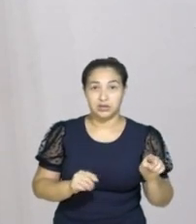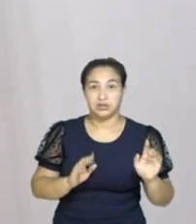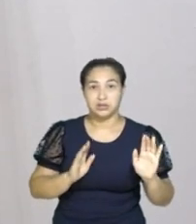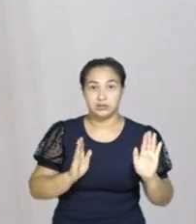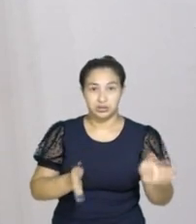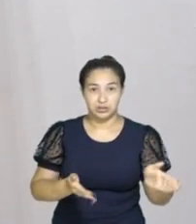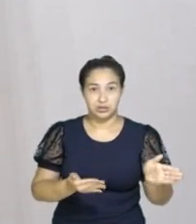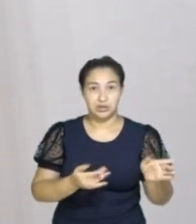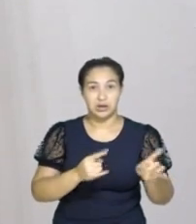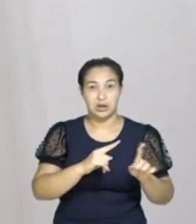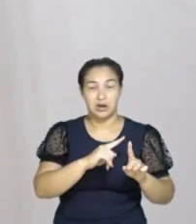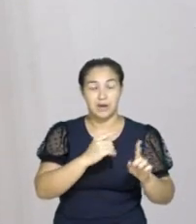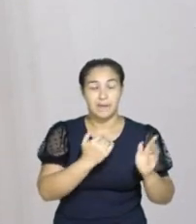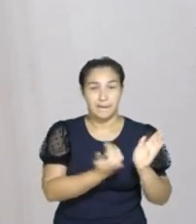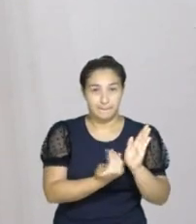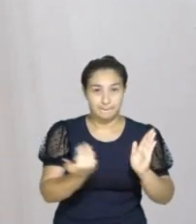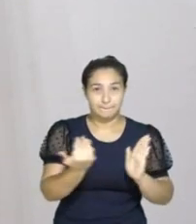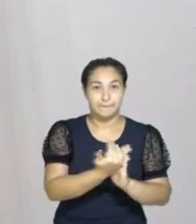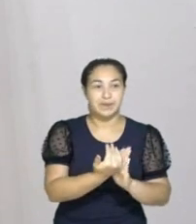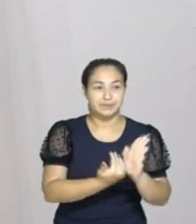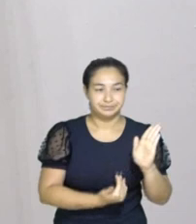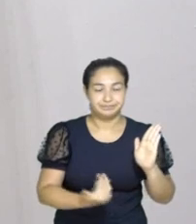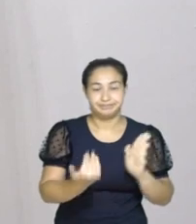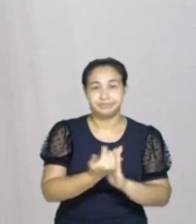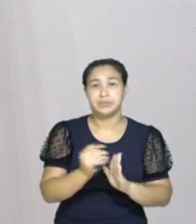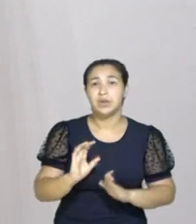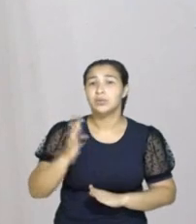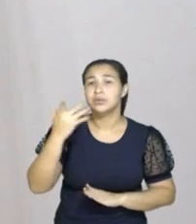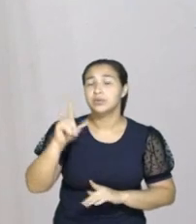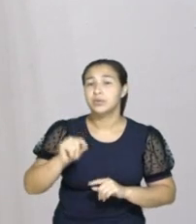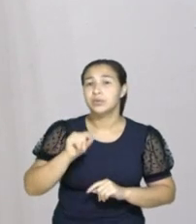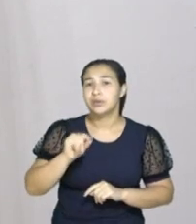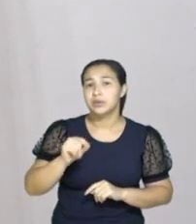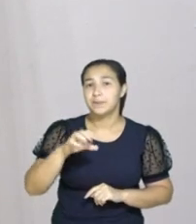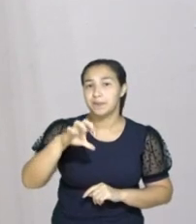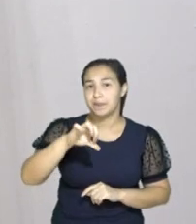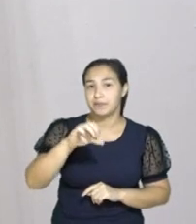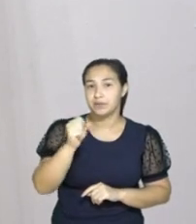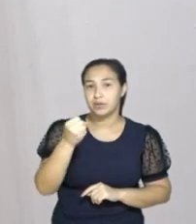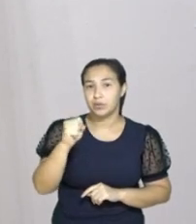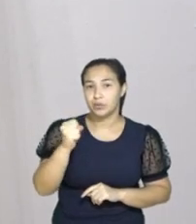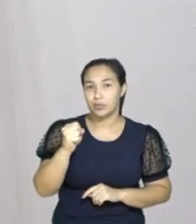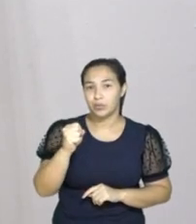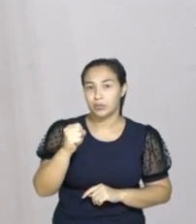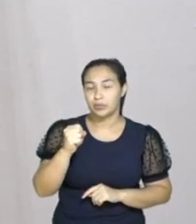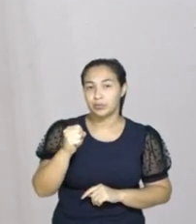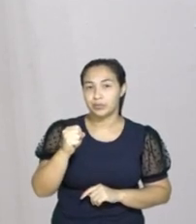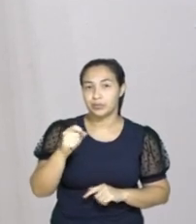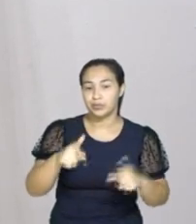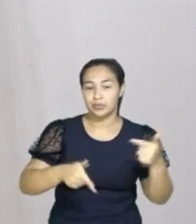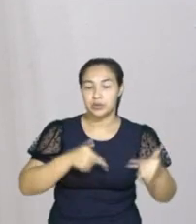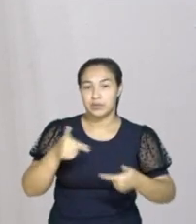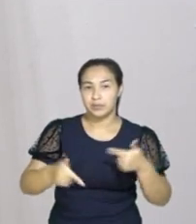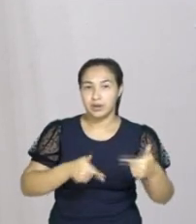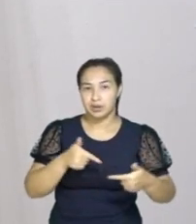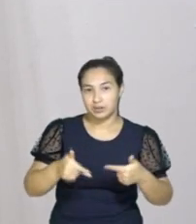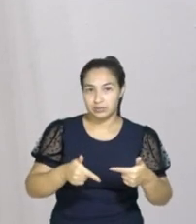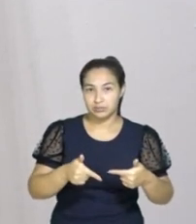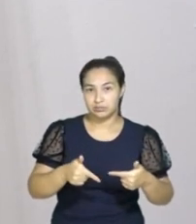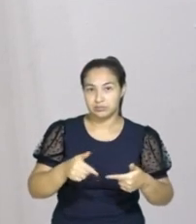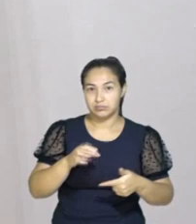o que que aconteceu você pegou 98 cargos comissionados no Estado de Santa Catarina